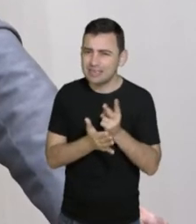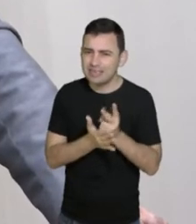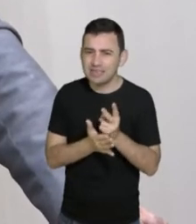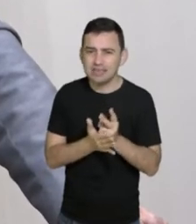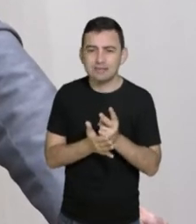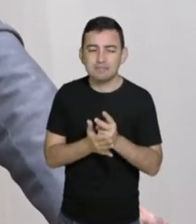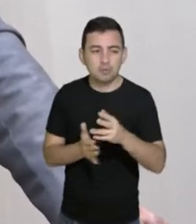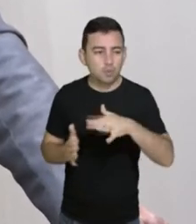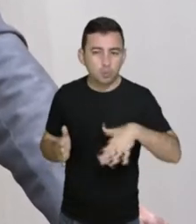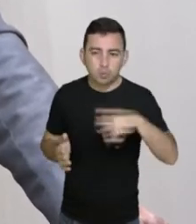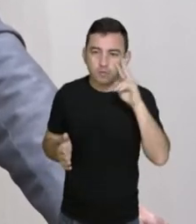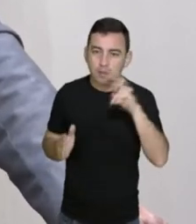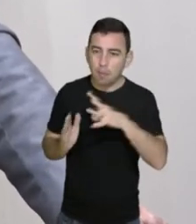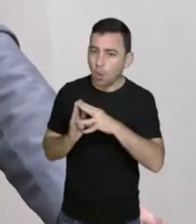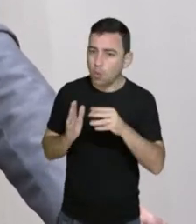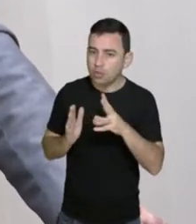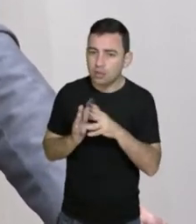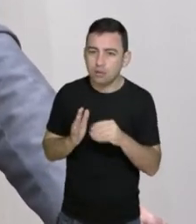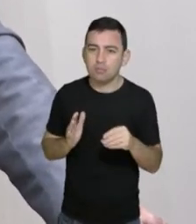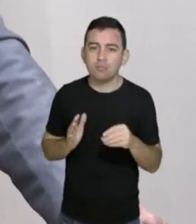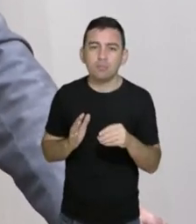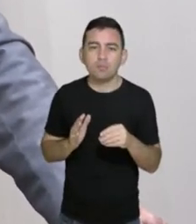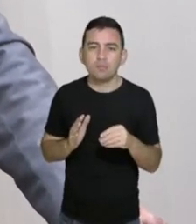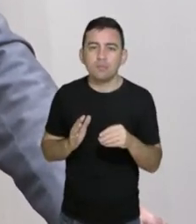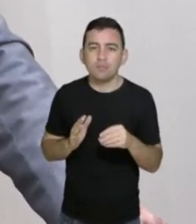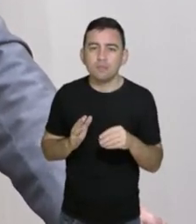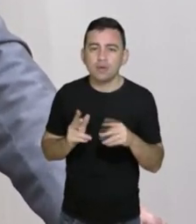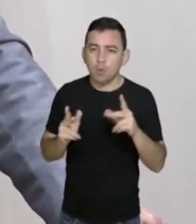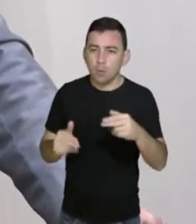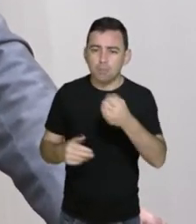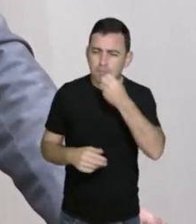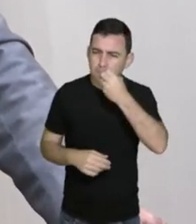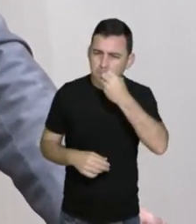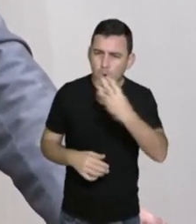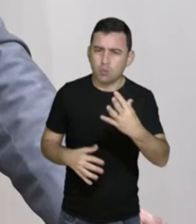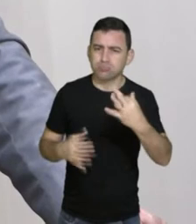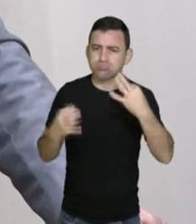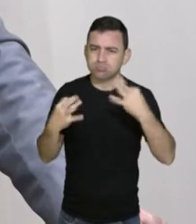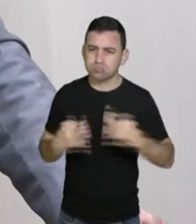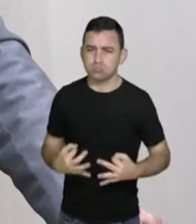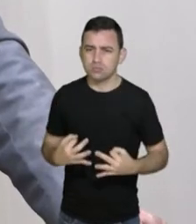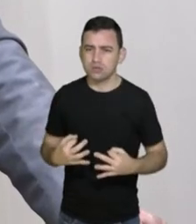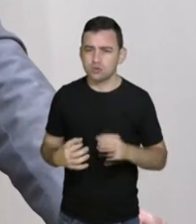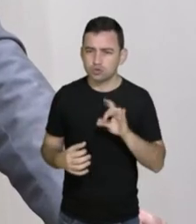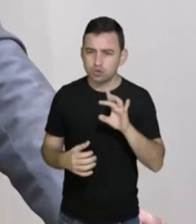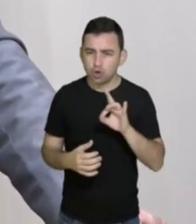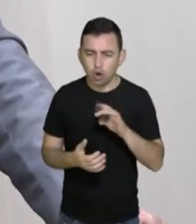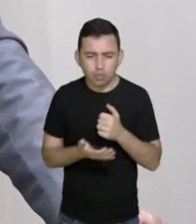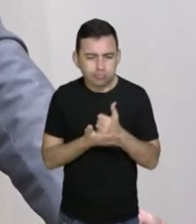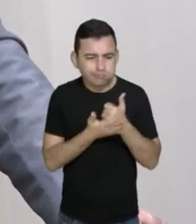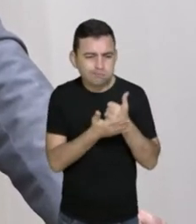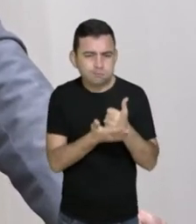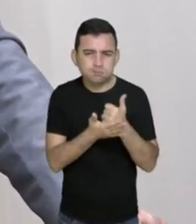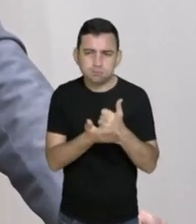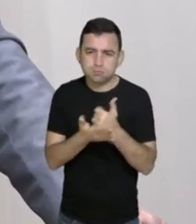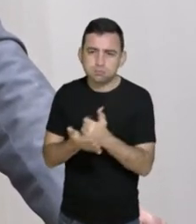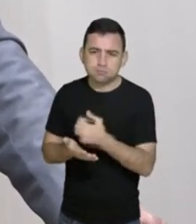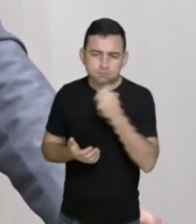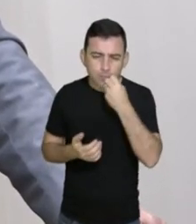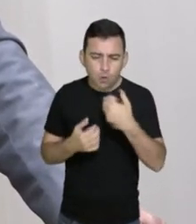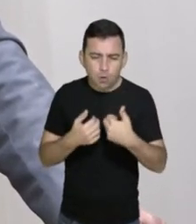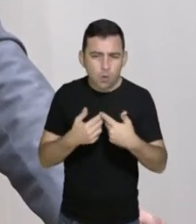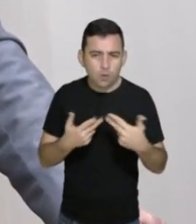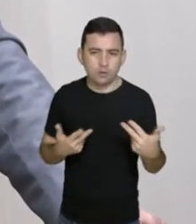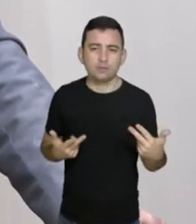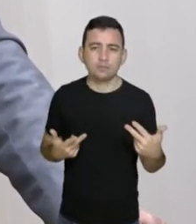uma imagem de uma pessoa do bem, que só fez o bem por onde passou. Então